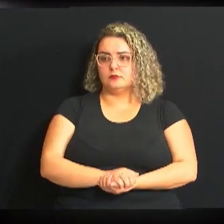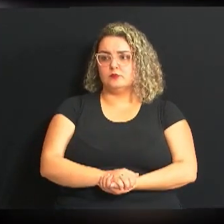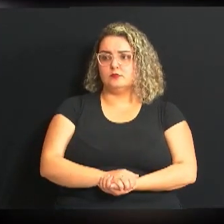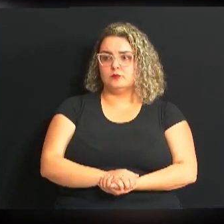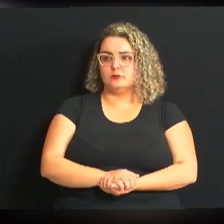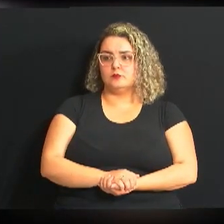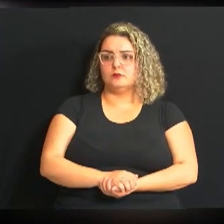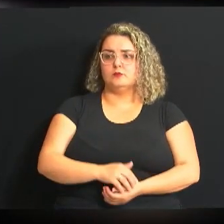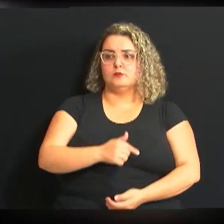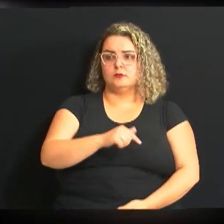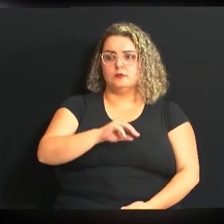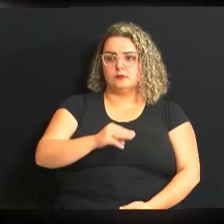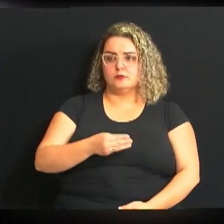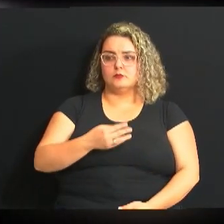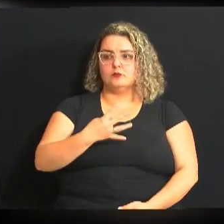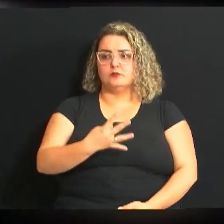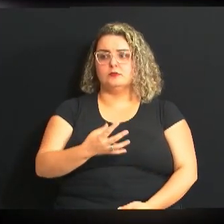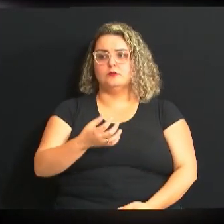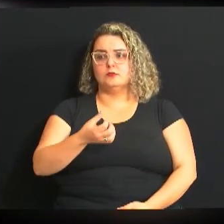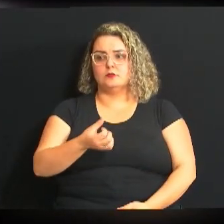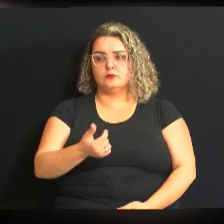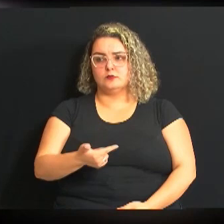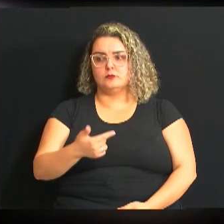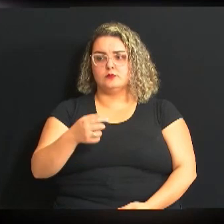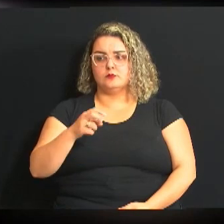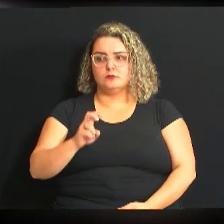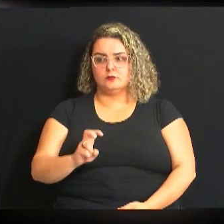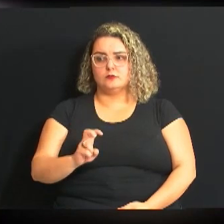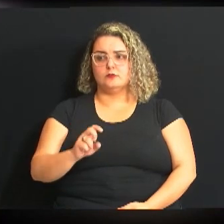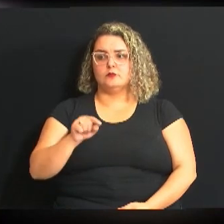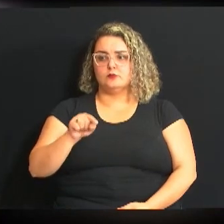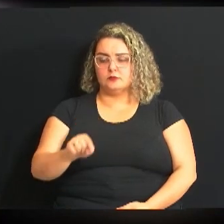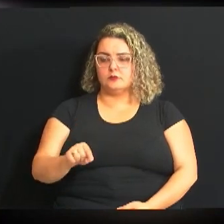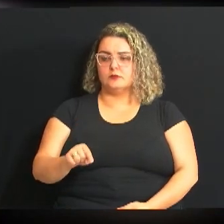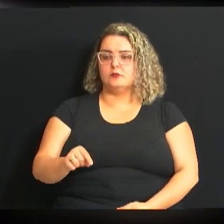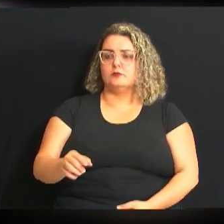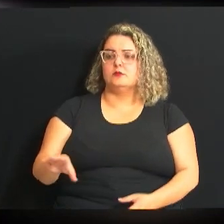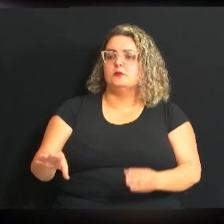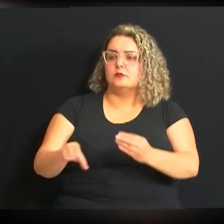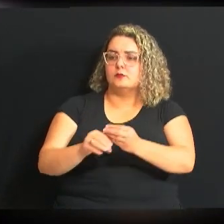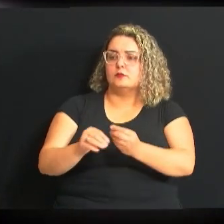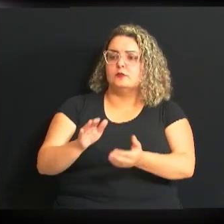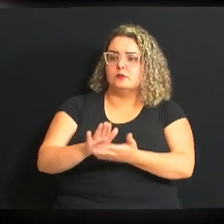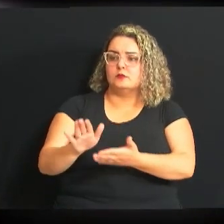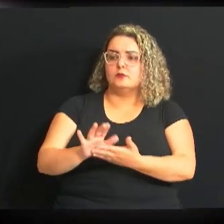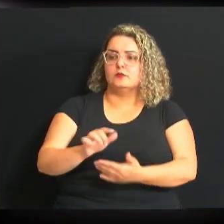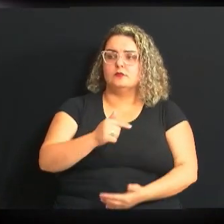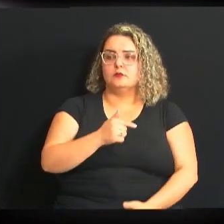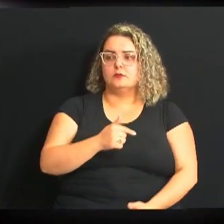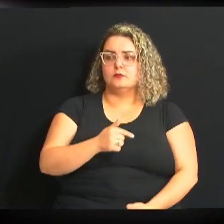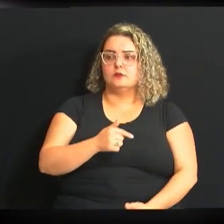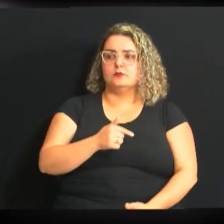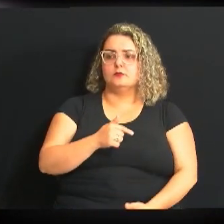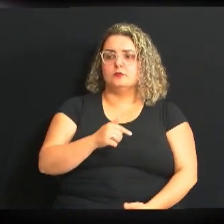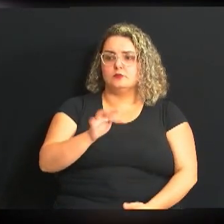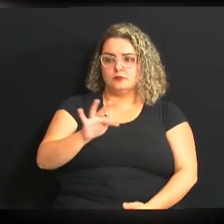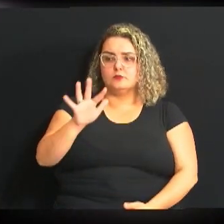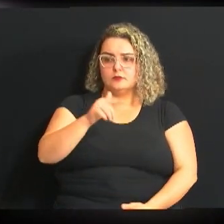de 7.425.000, emenda de custeio, emenda de custeio federal,